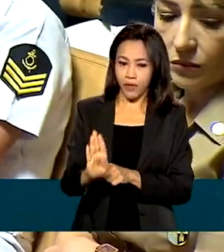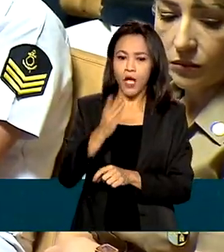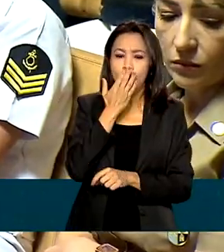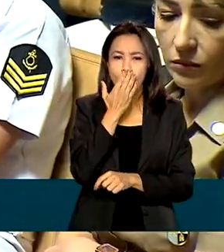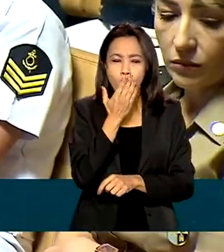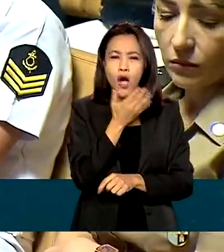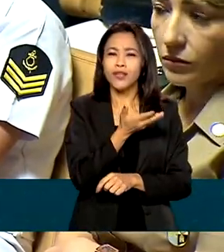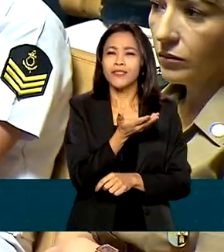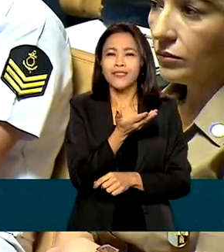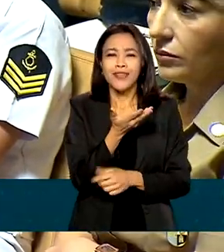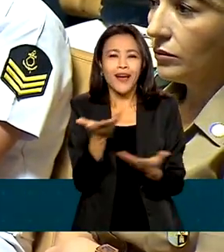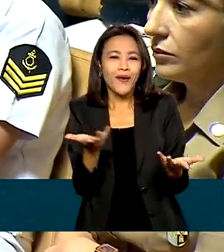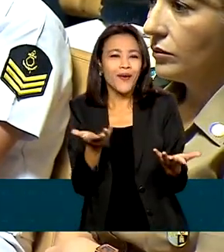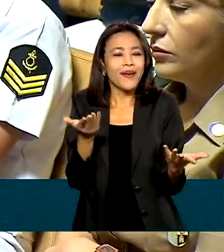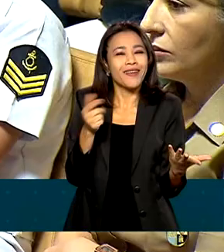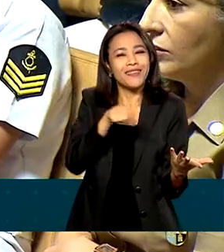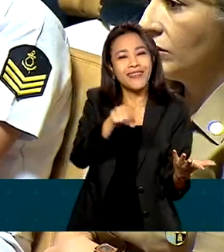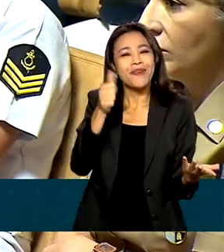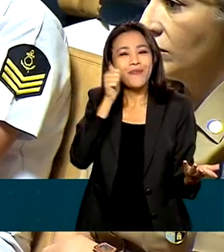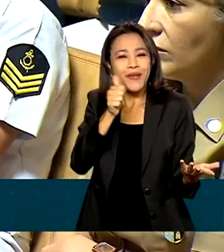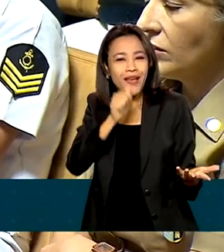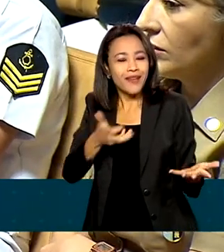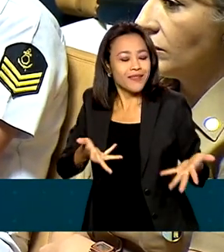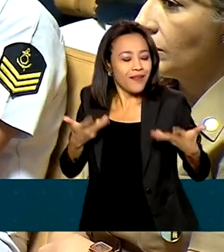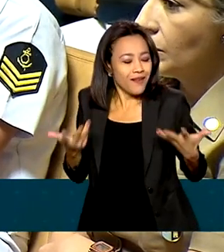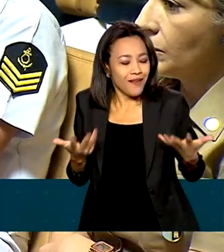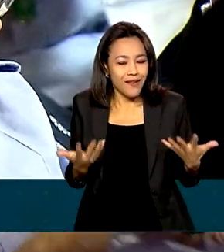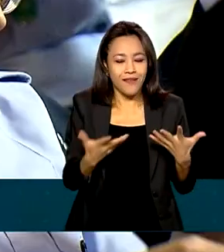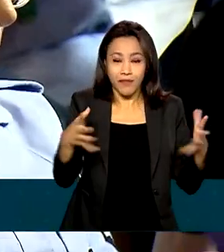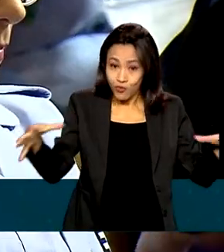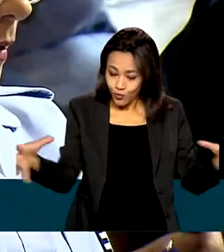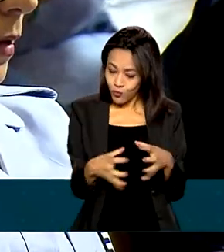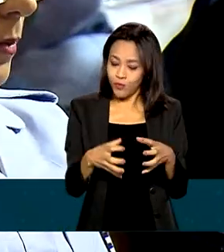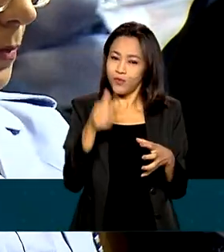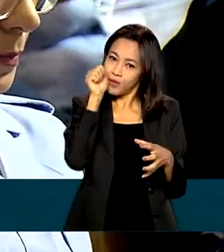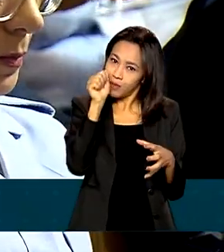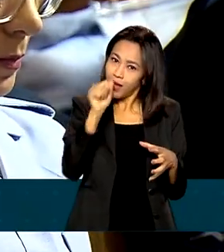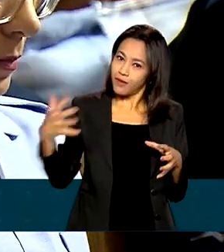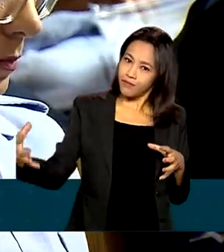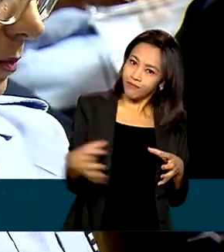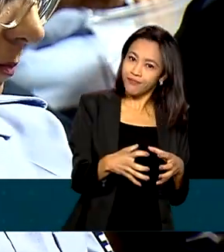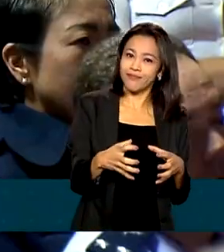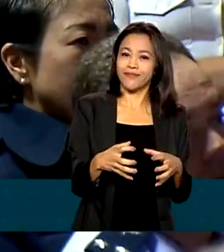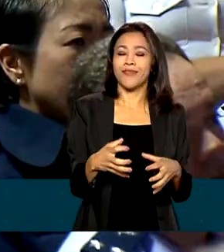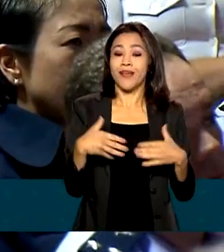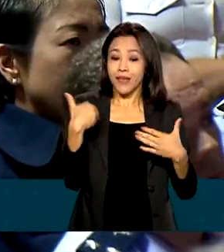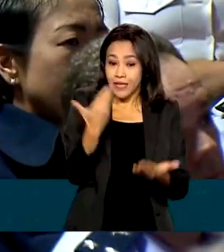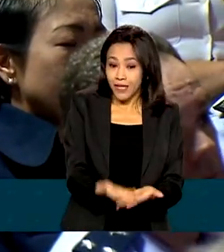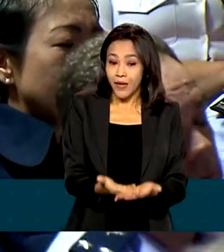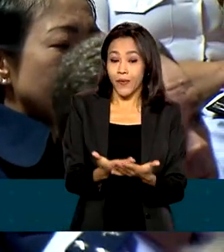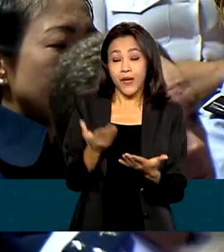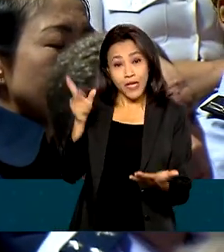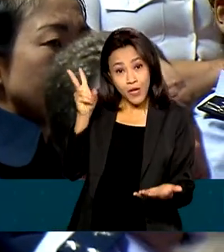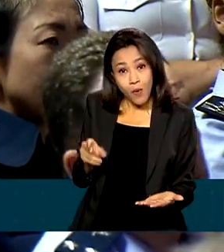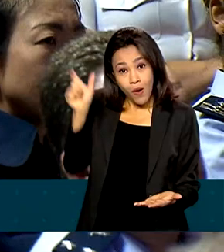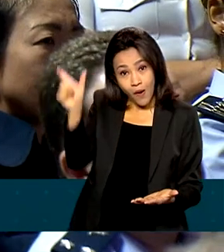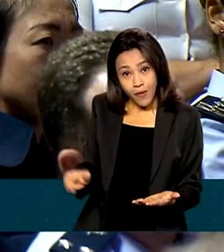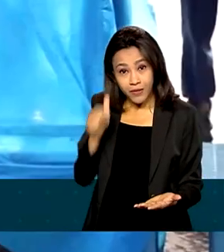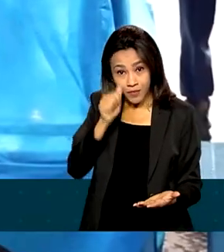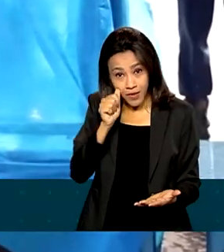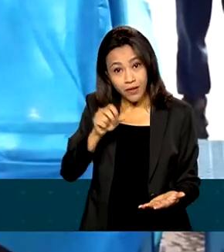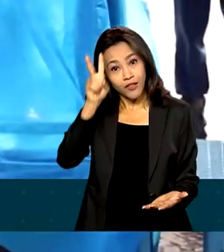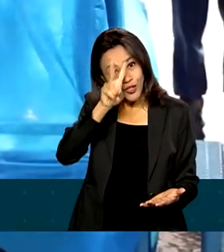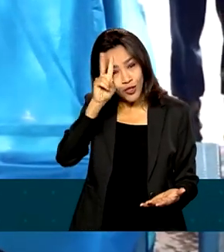e leveza com a presença feminina no efetivo. Desde então, mulheres como Joyce têm feito